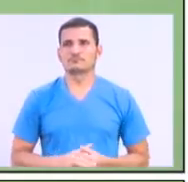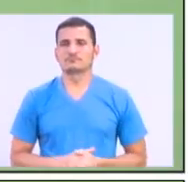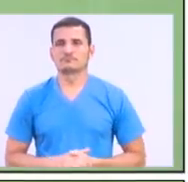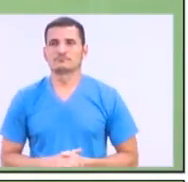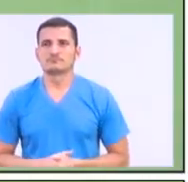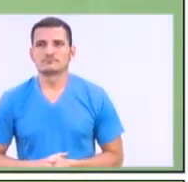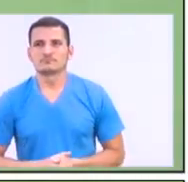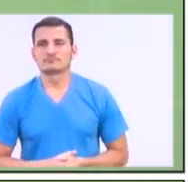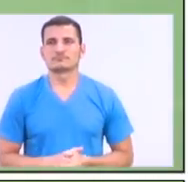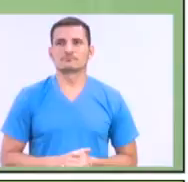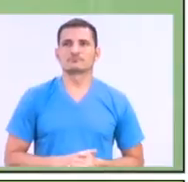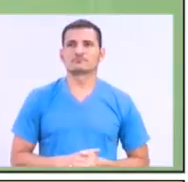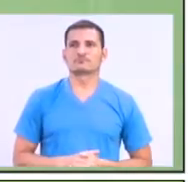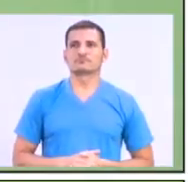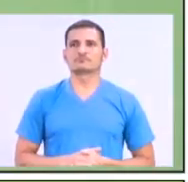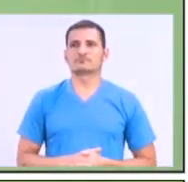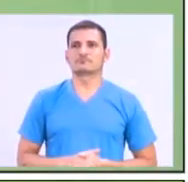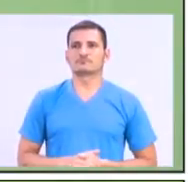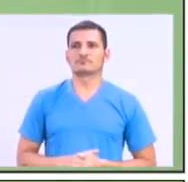não tem condição,